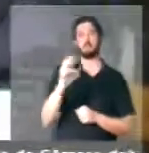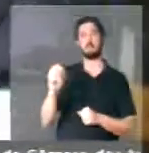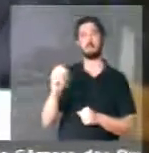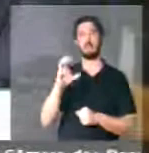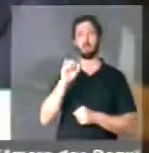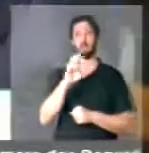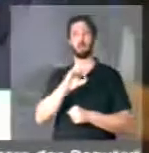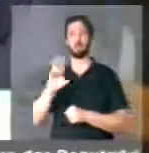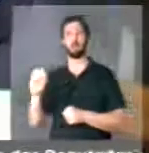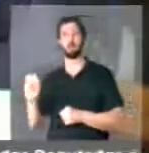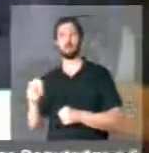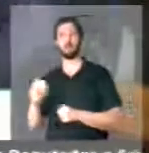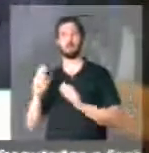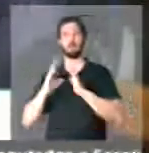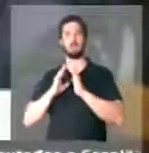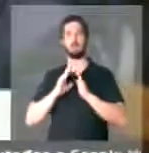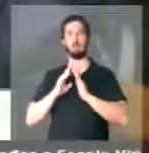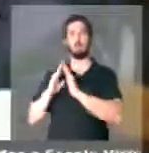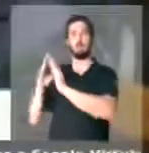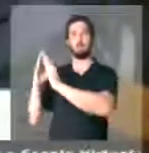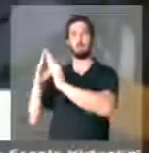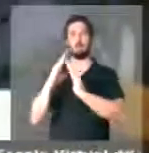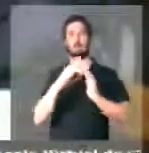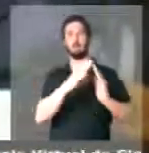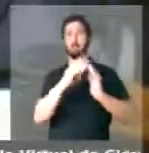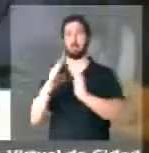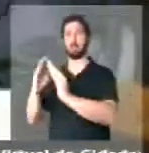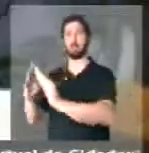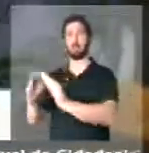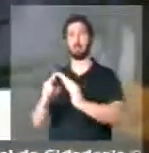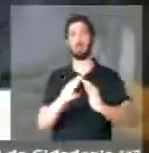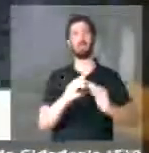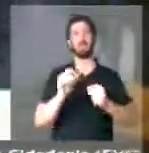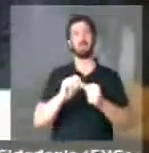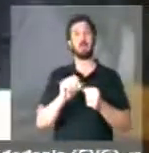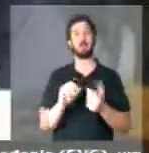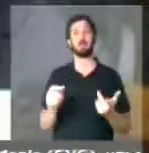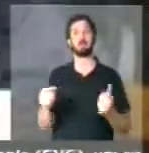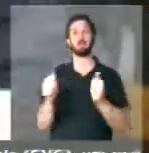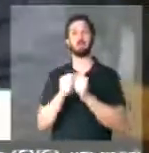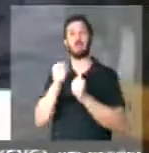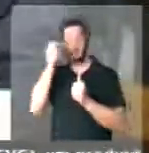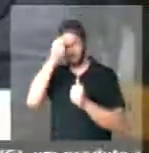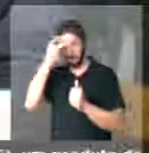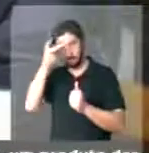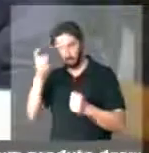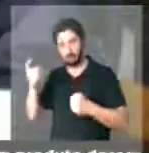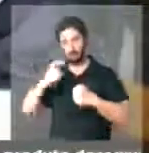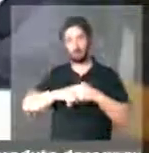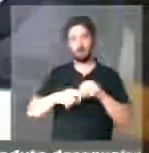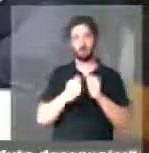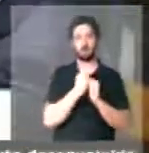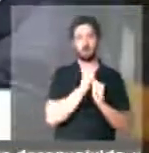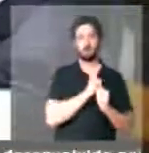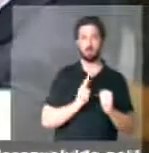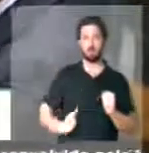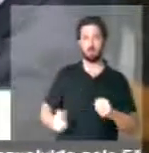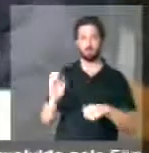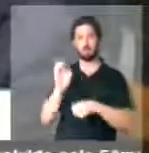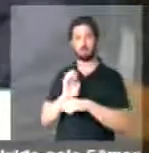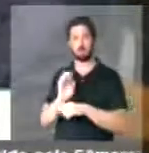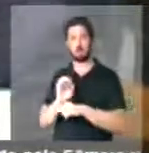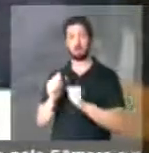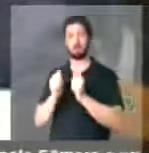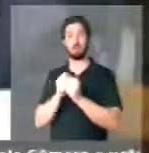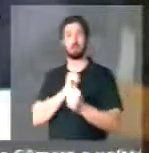400, 800 casas, em um processo realizado com a prefeitura, governo estadual